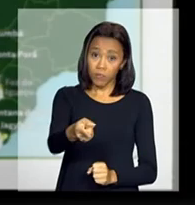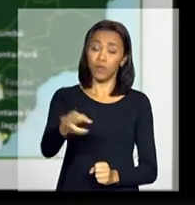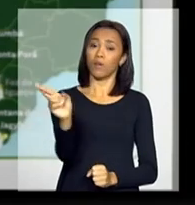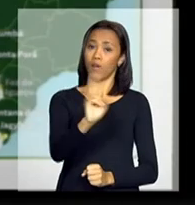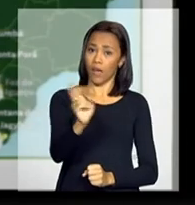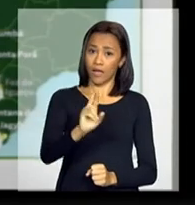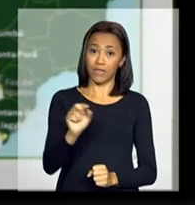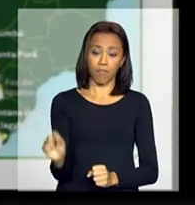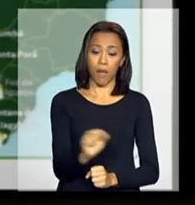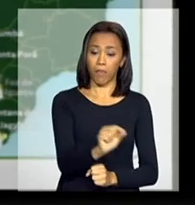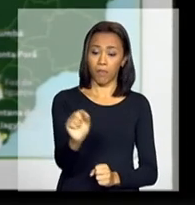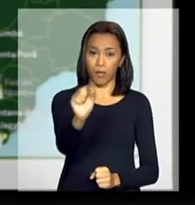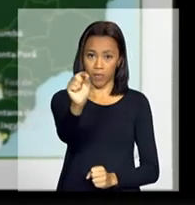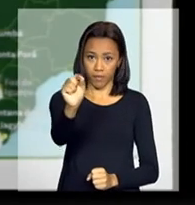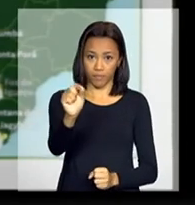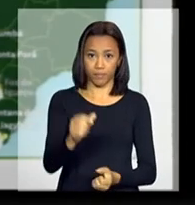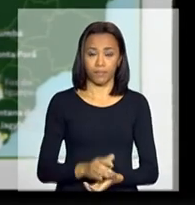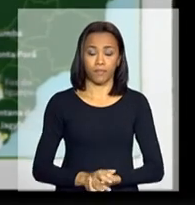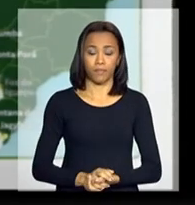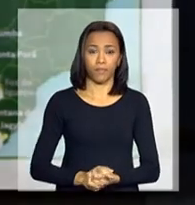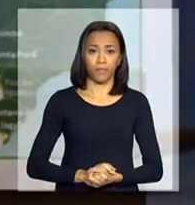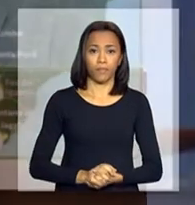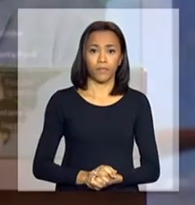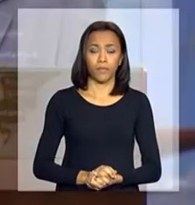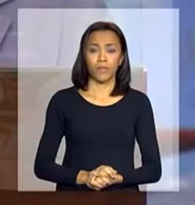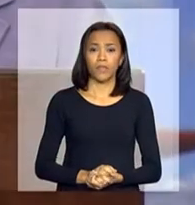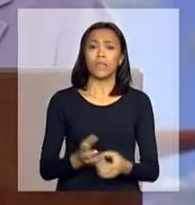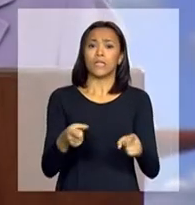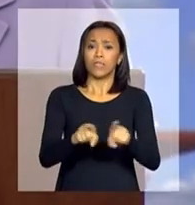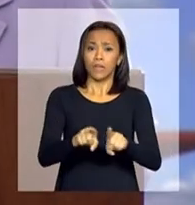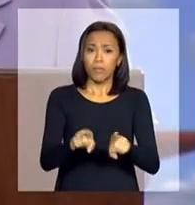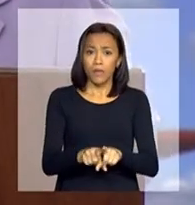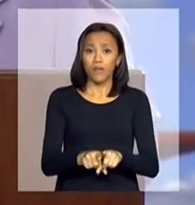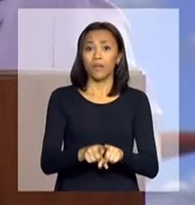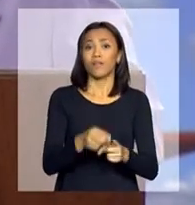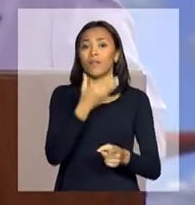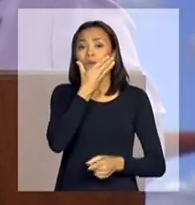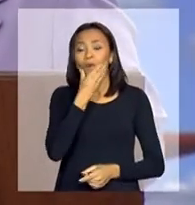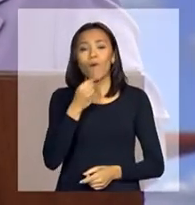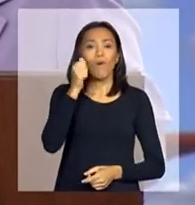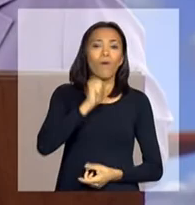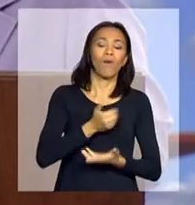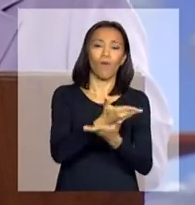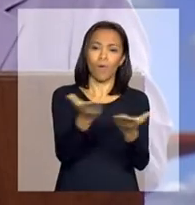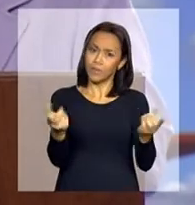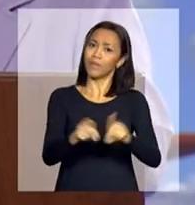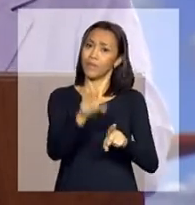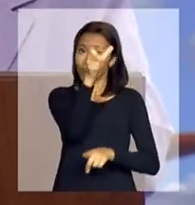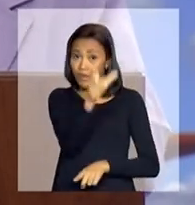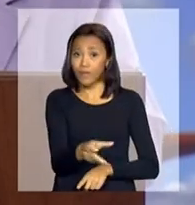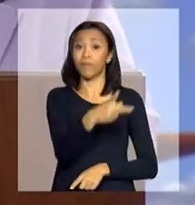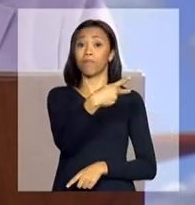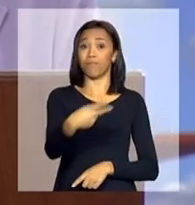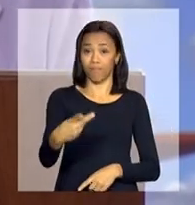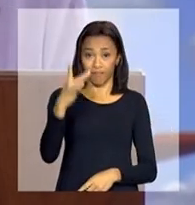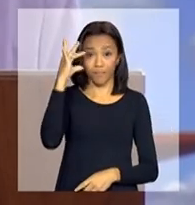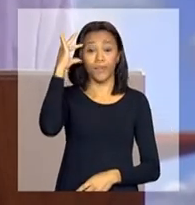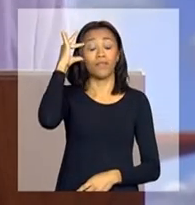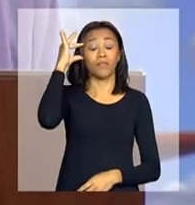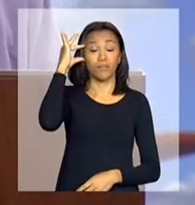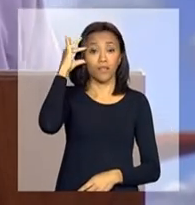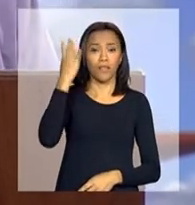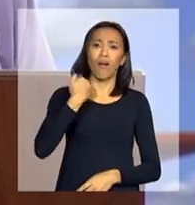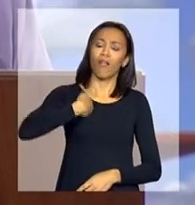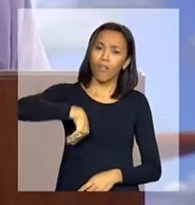de Fronteira E no entanto senhoras e senhores senhora presidenta nós